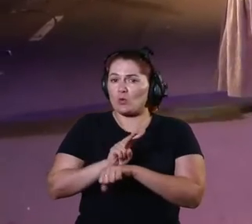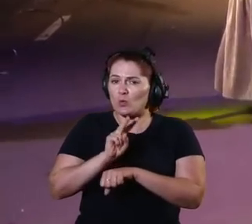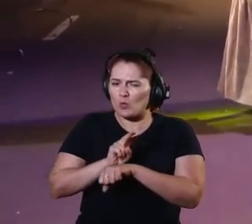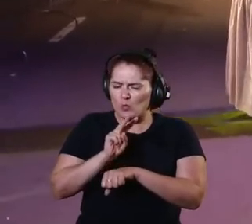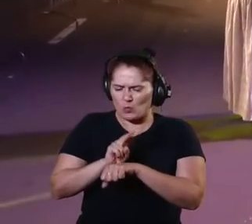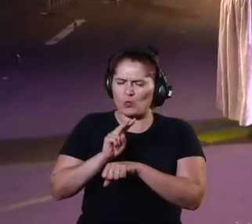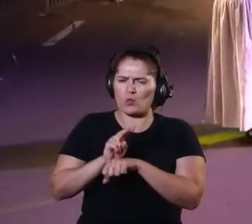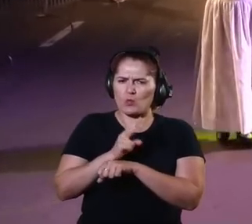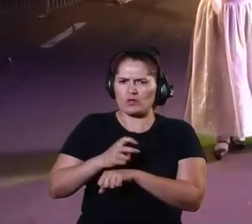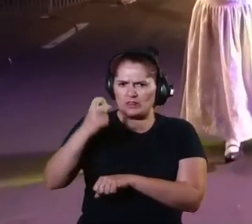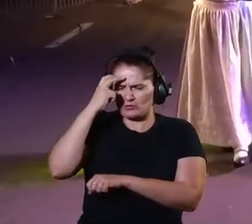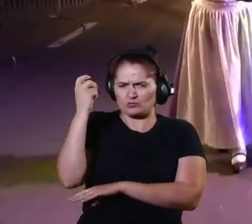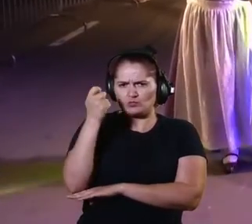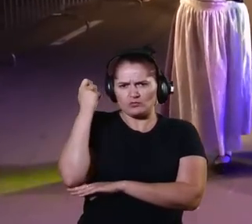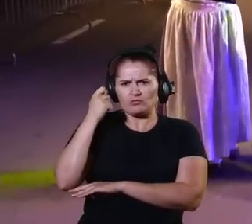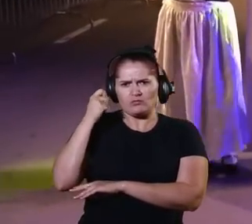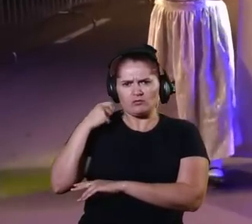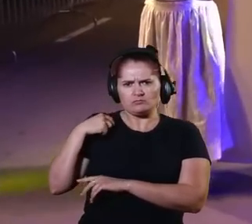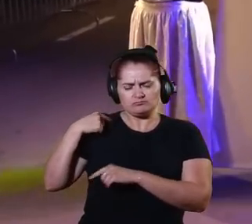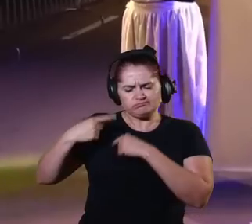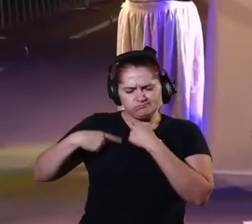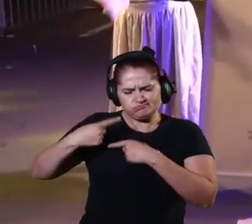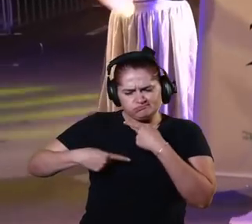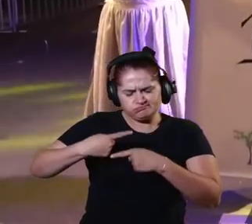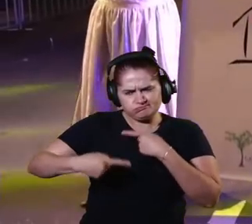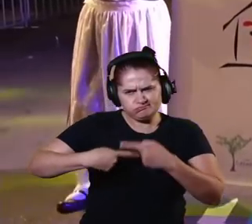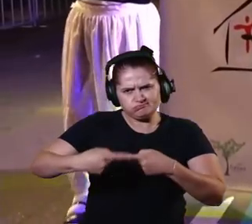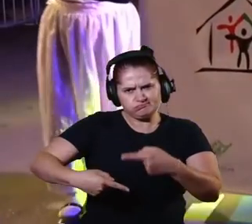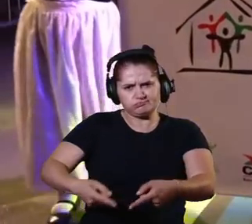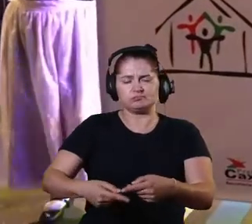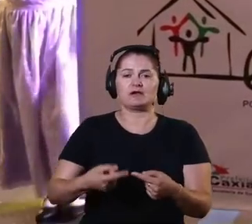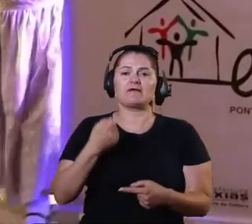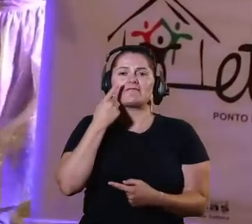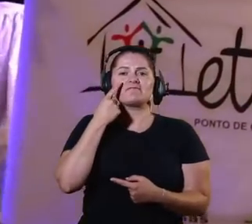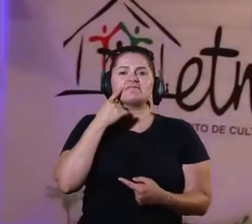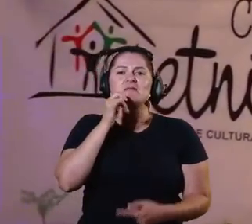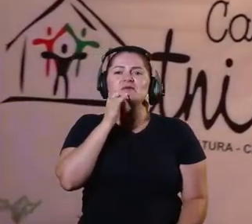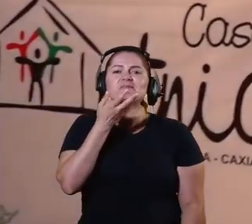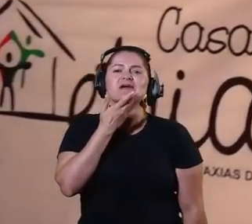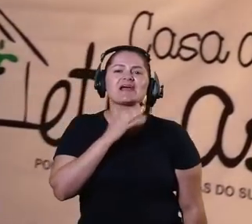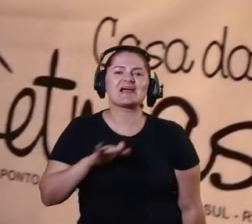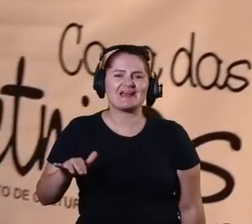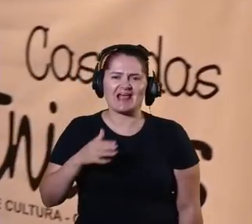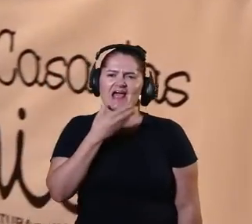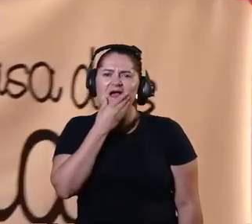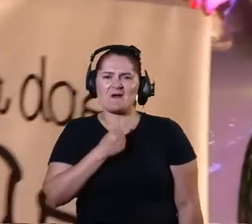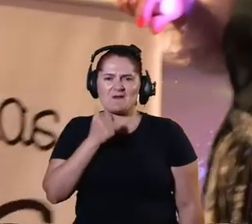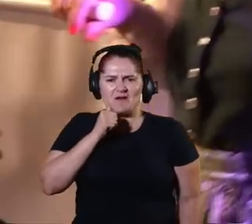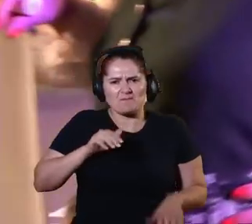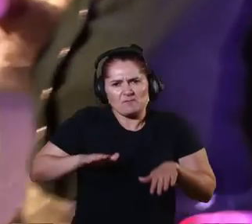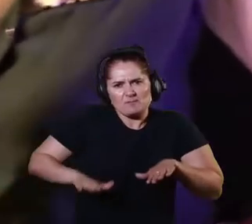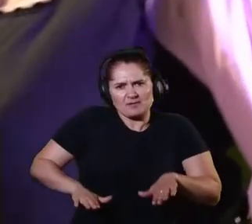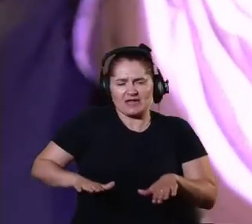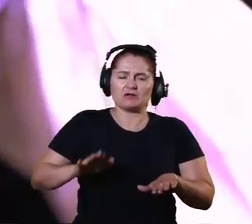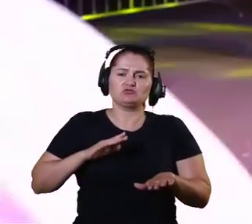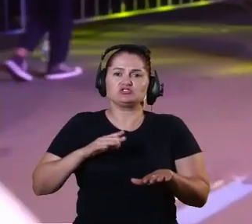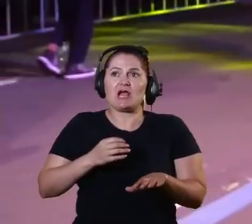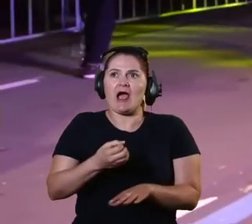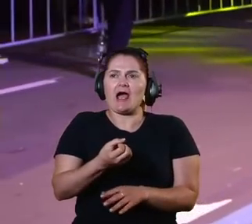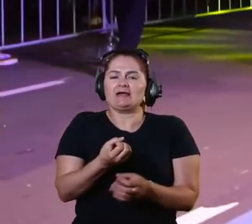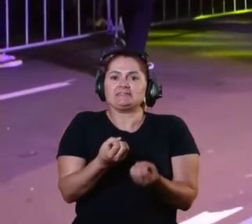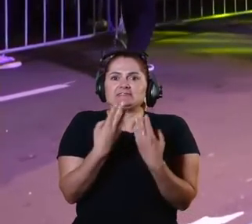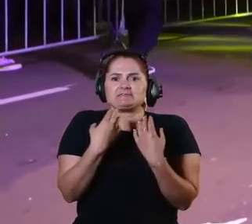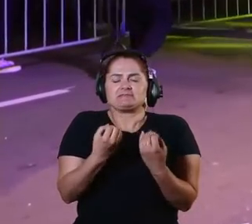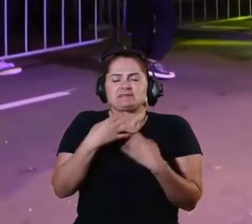CTG, já o piazito, já desde pequeno, né, aprendo desde pequenos, já cultuando as tradições. Sempre se diz assim, que aonde